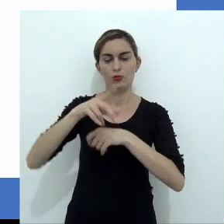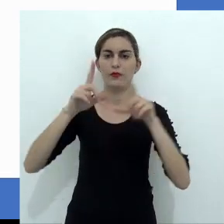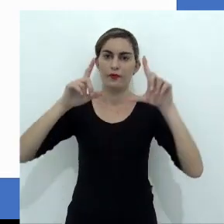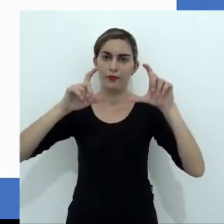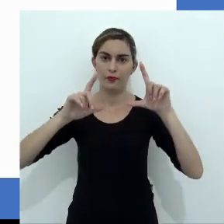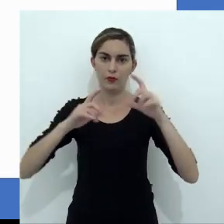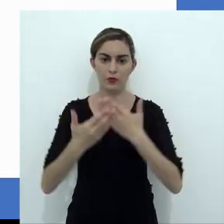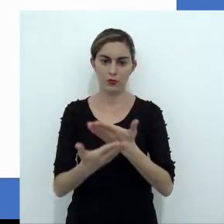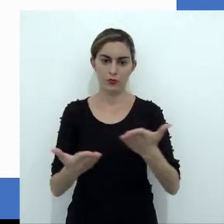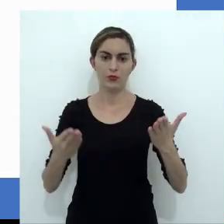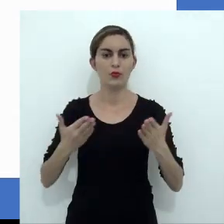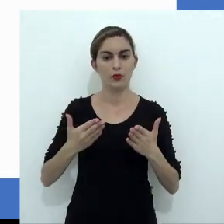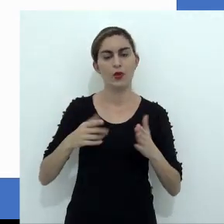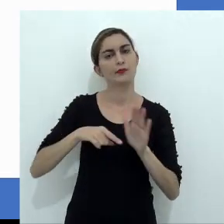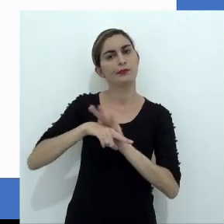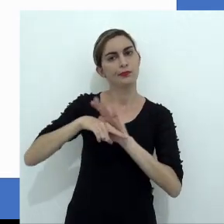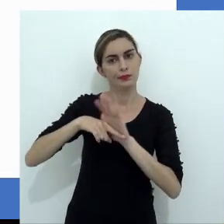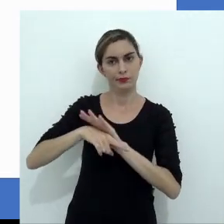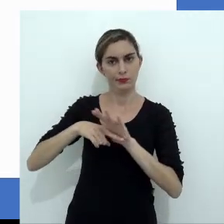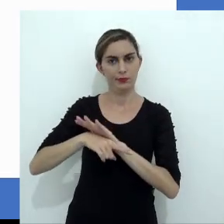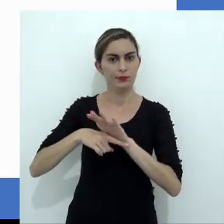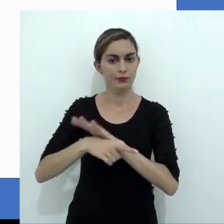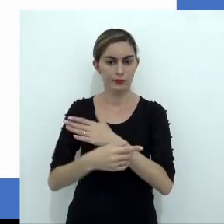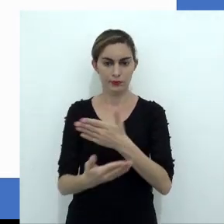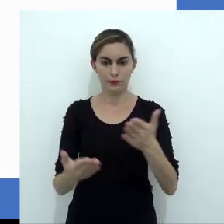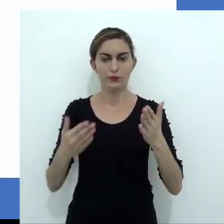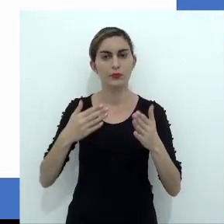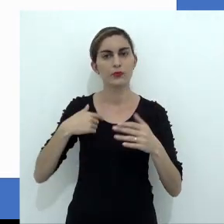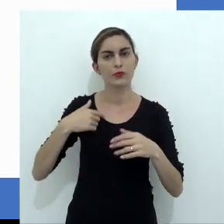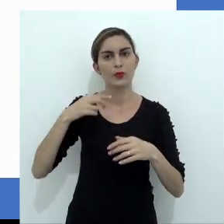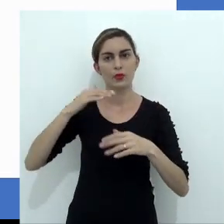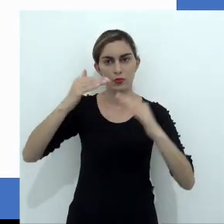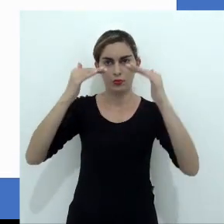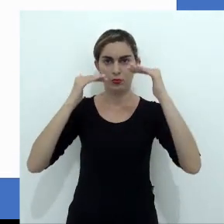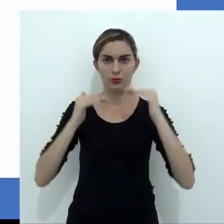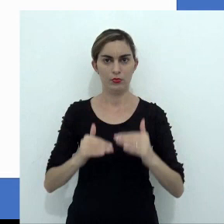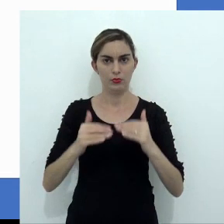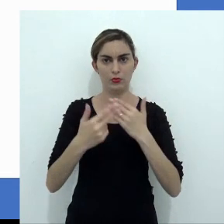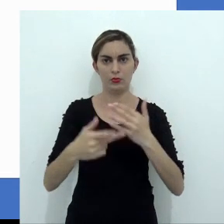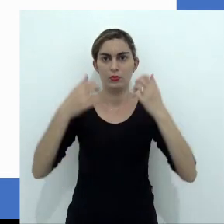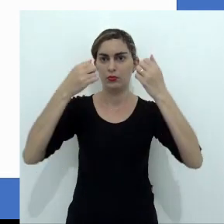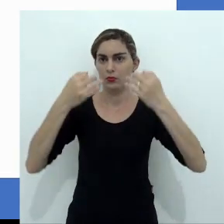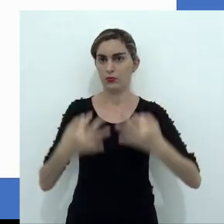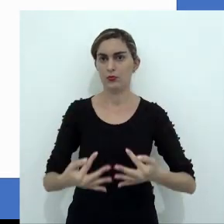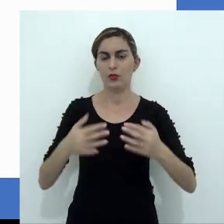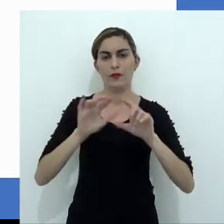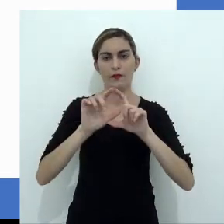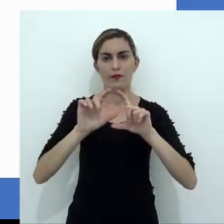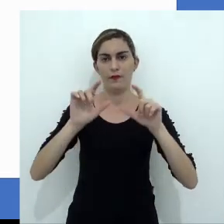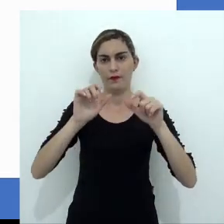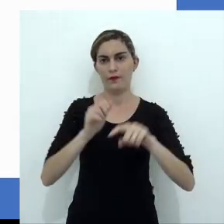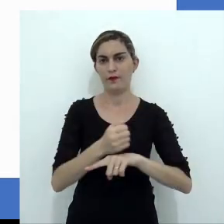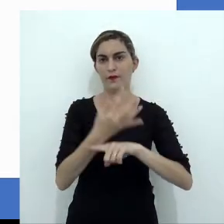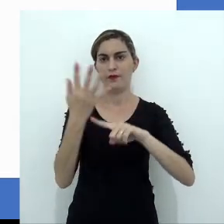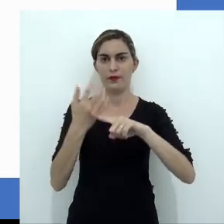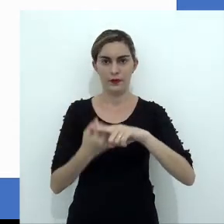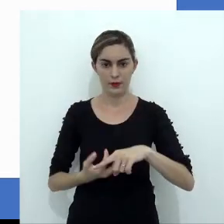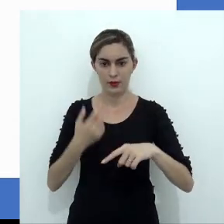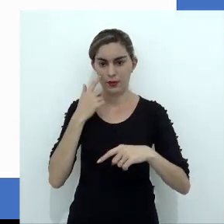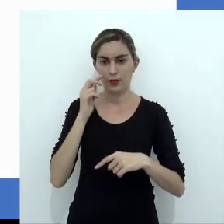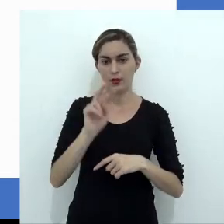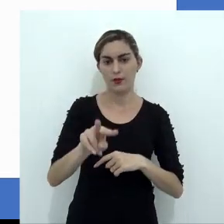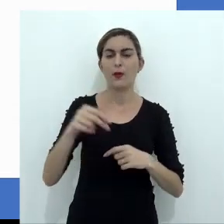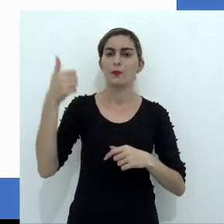essas imagens aqui e a gente vai analisar essas imagens e vamos logo abaixo delas escrever as frações que representam,